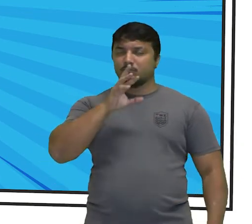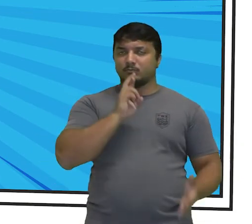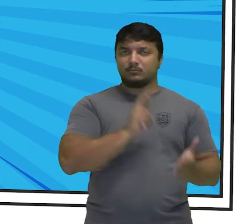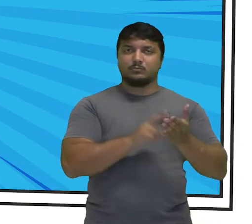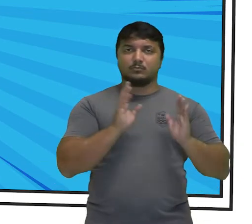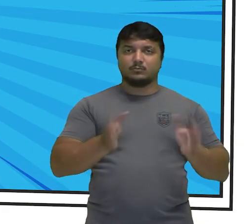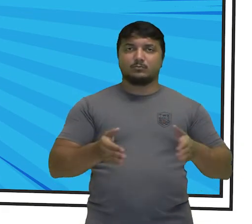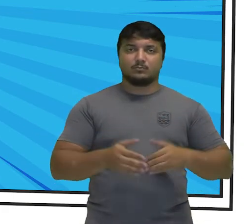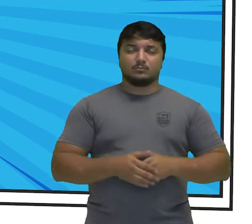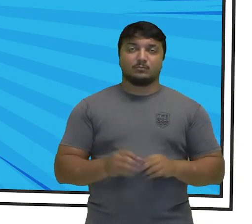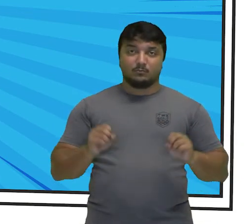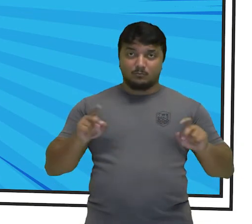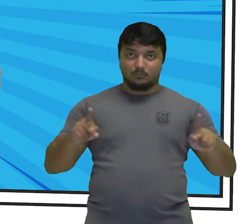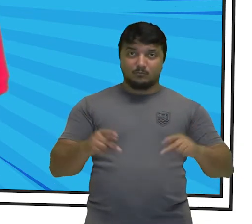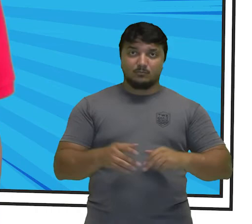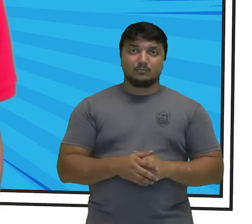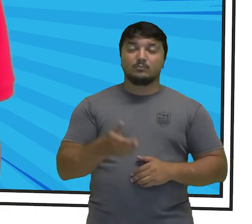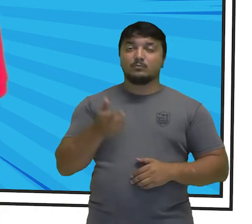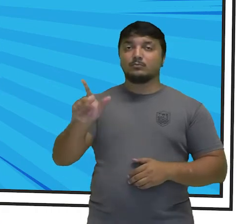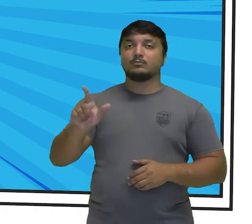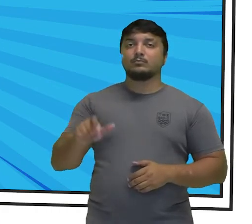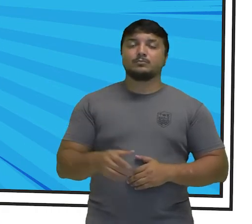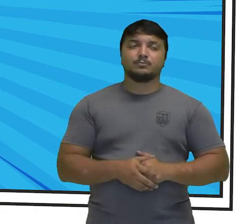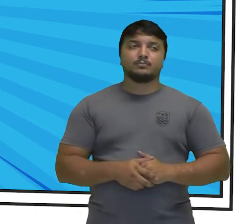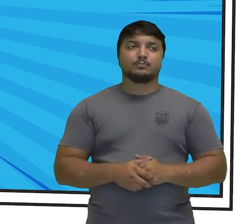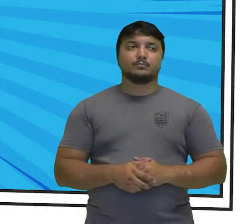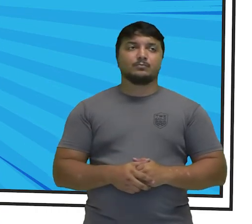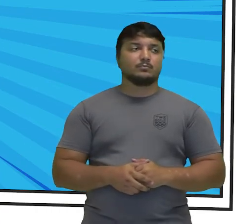Tudo bem? Vamos agora para uma próxima questão.